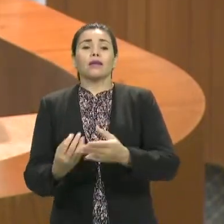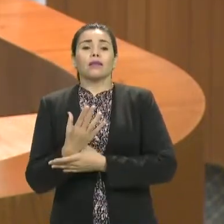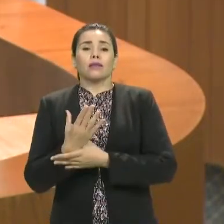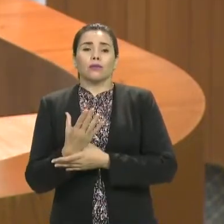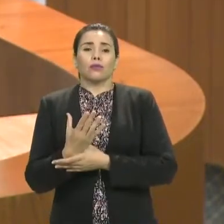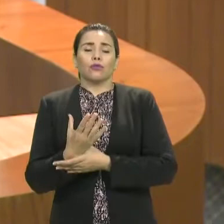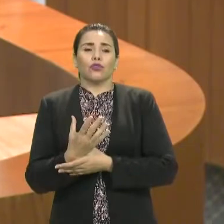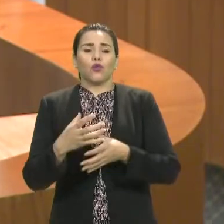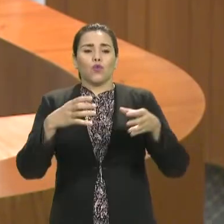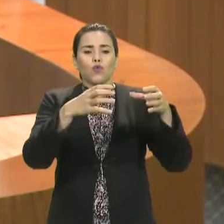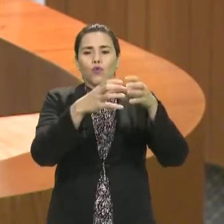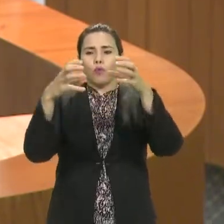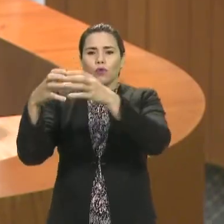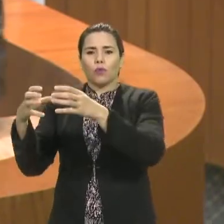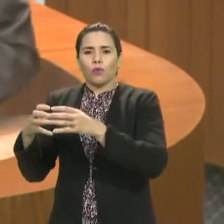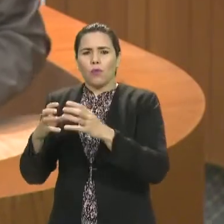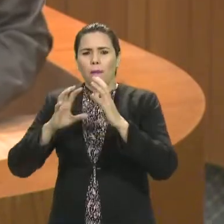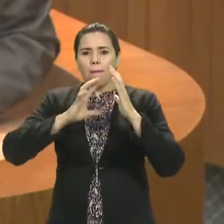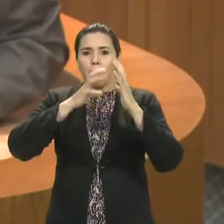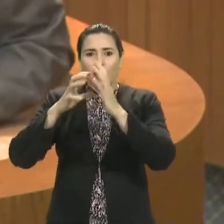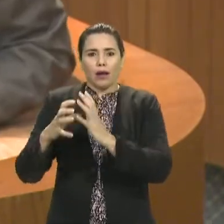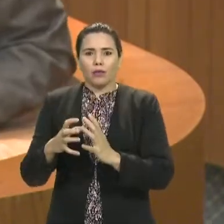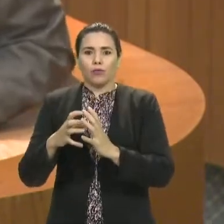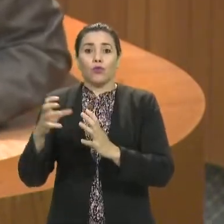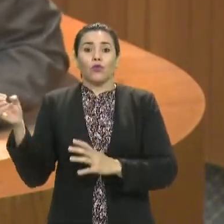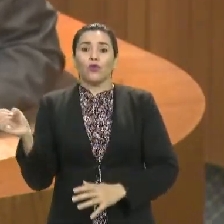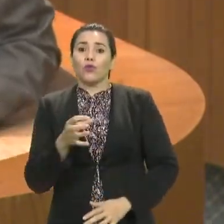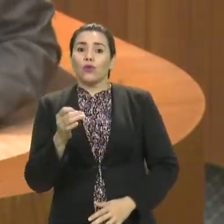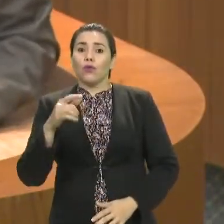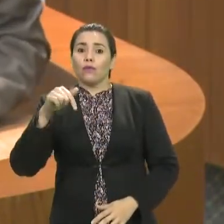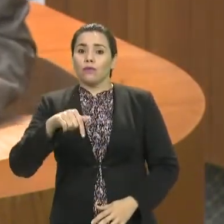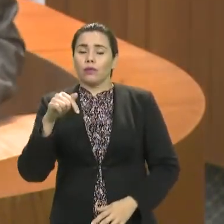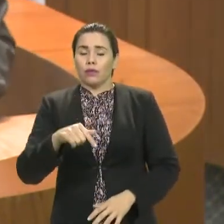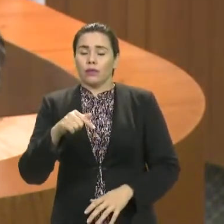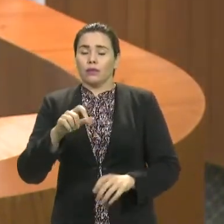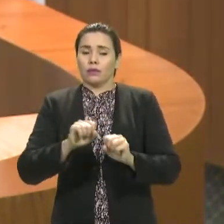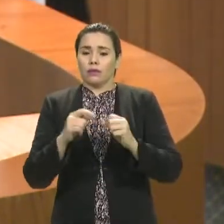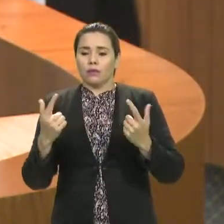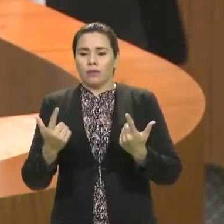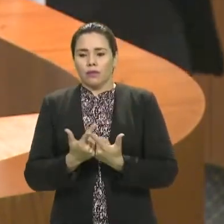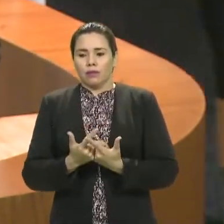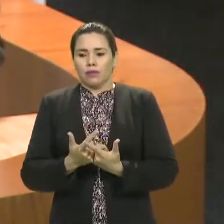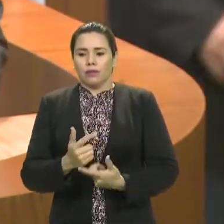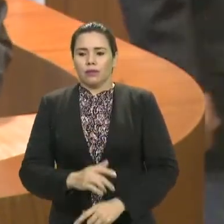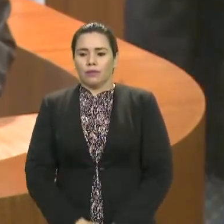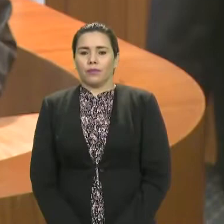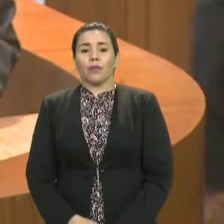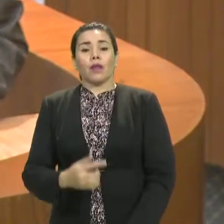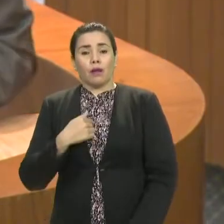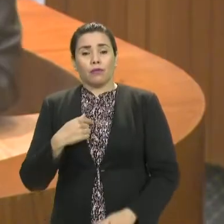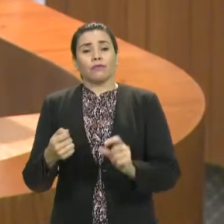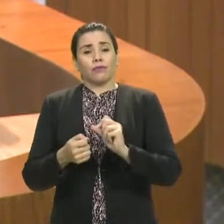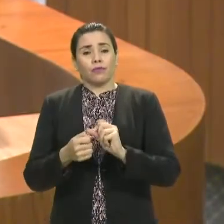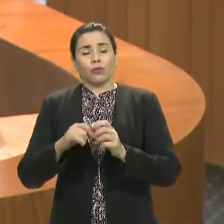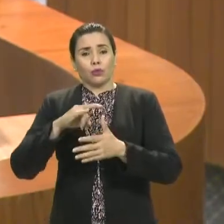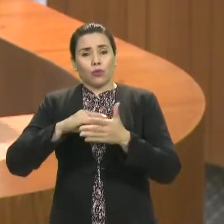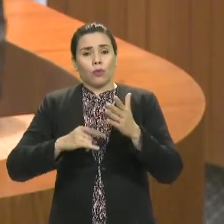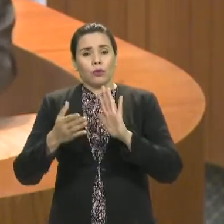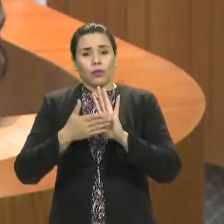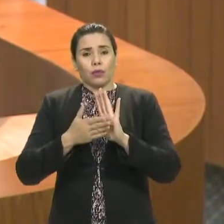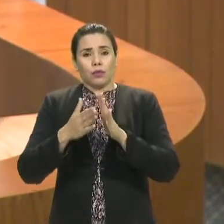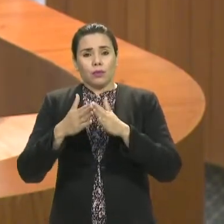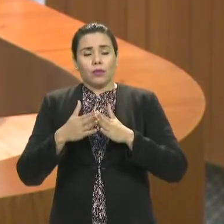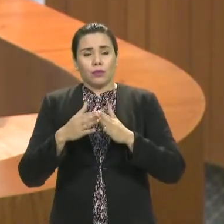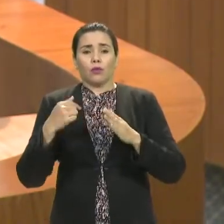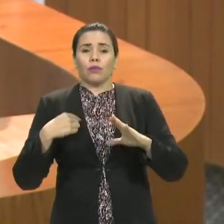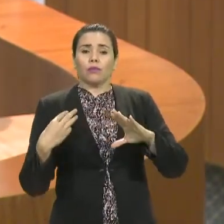E esse requerimento estará aí para apreciação da mesa, e caso a